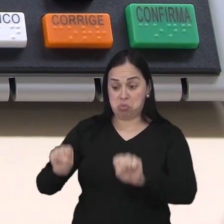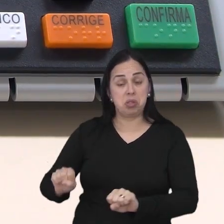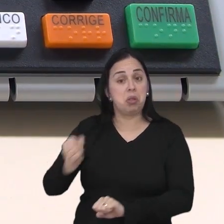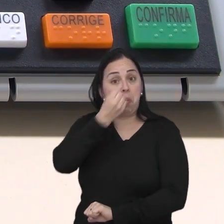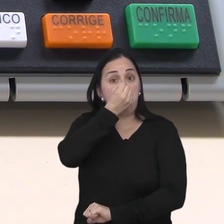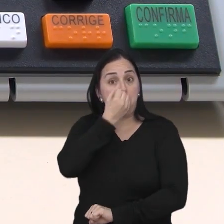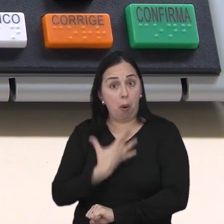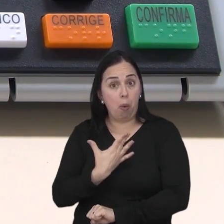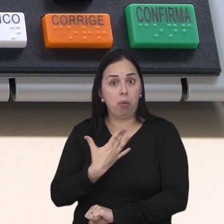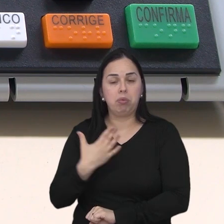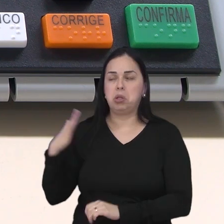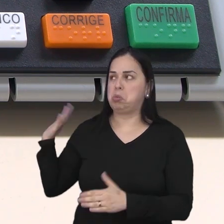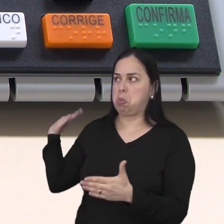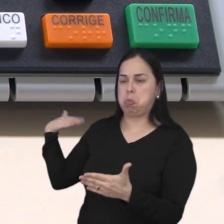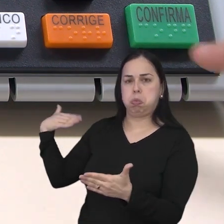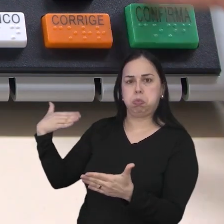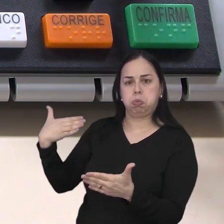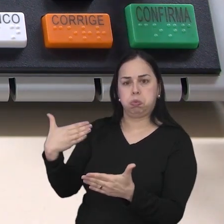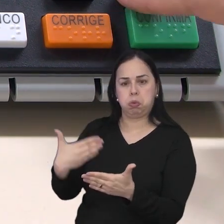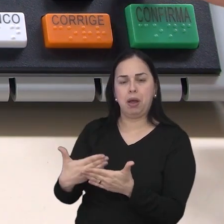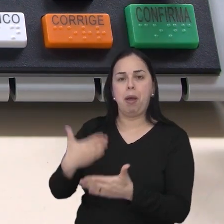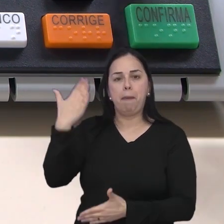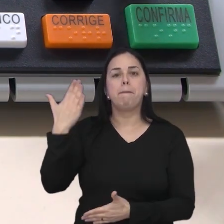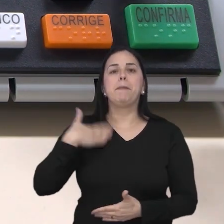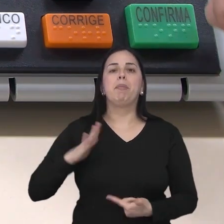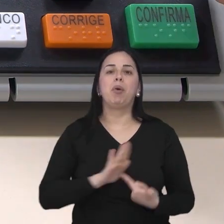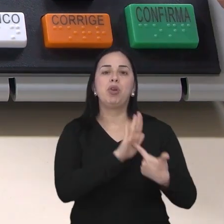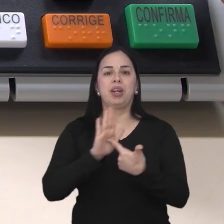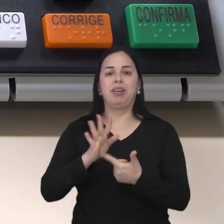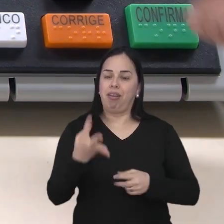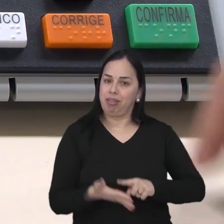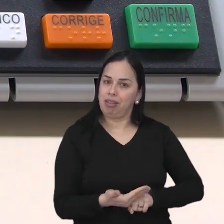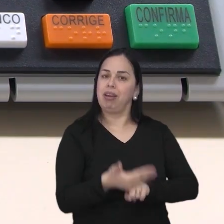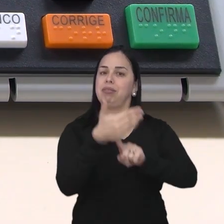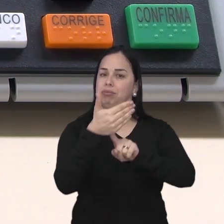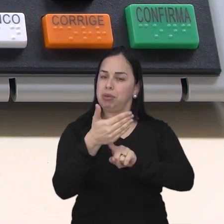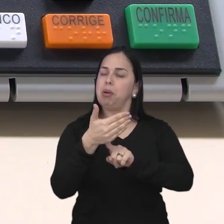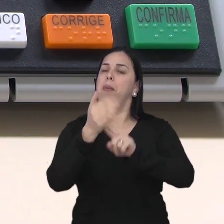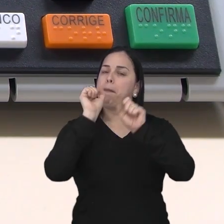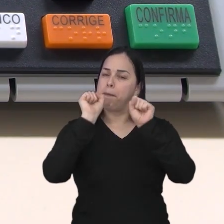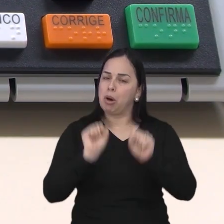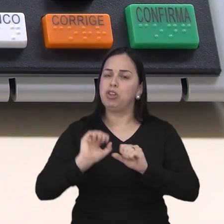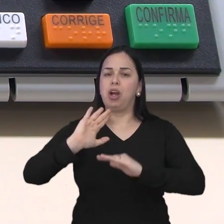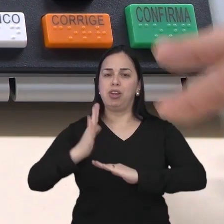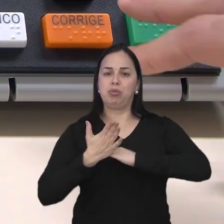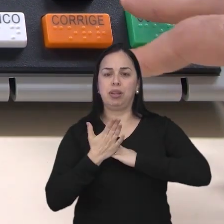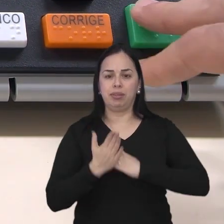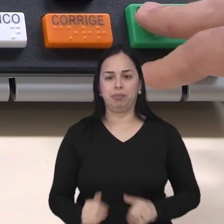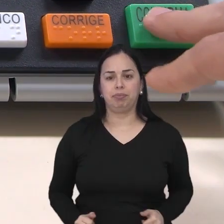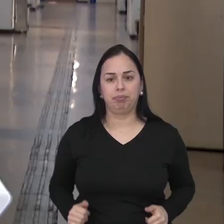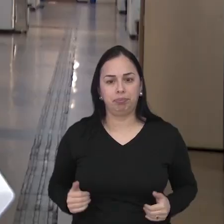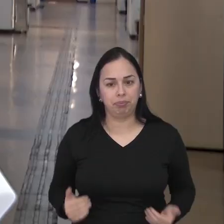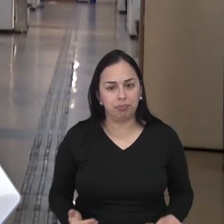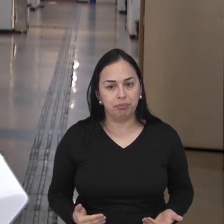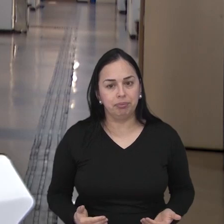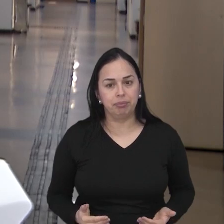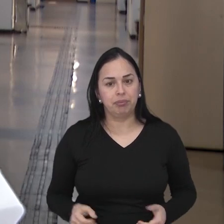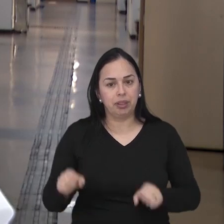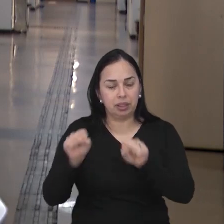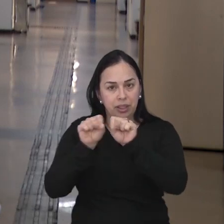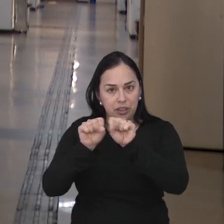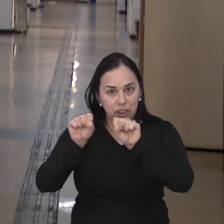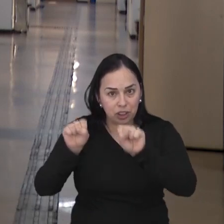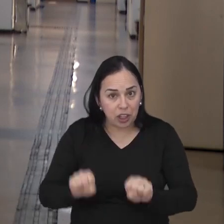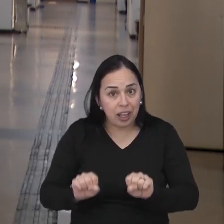sistema confiável que atravessa gerações, provando que a tecnologia pode ser uma aliada do processo eleitoral. É um sistema